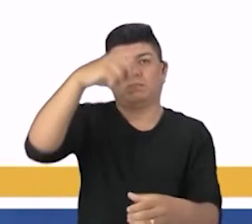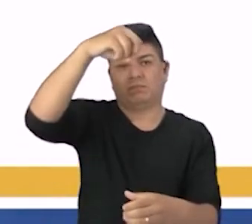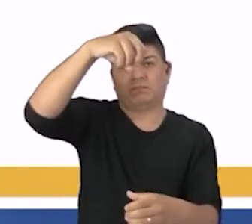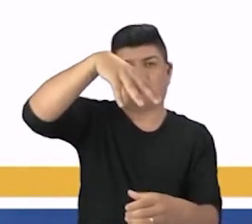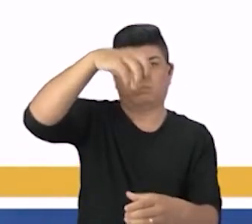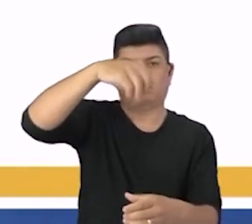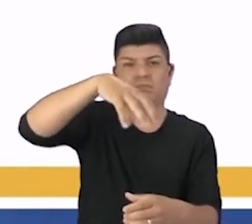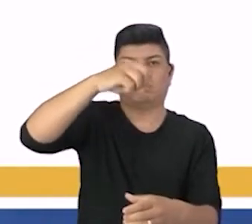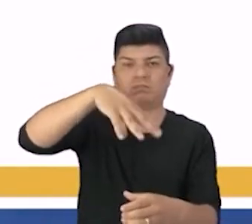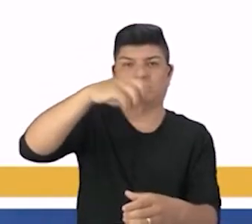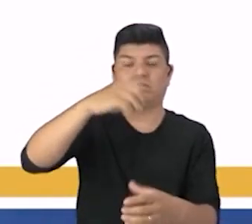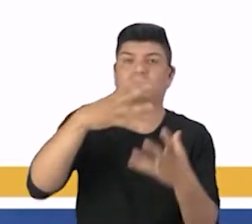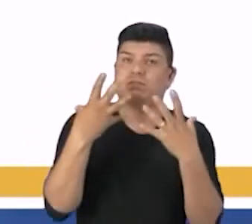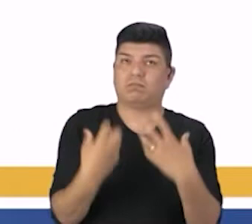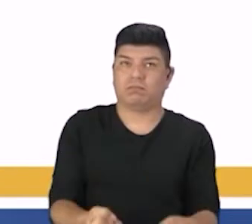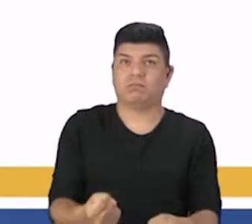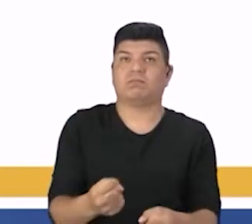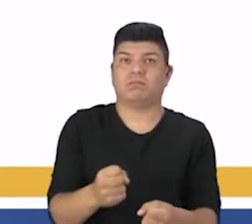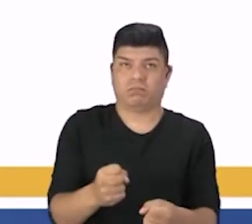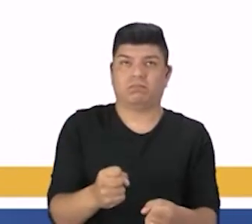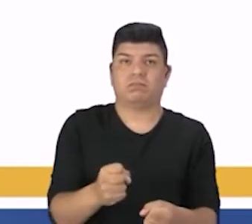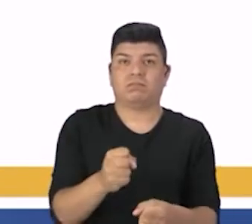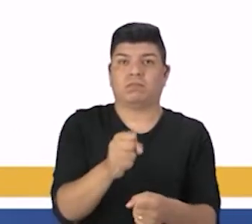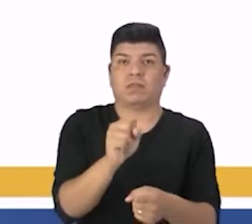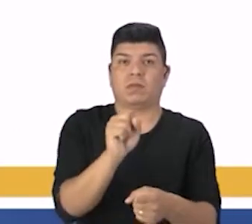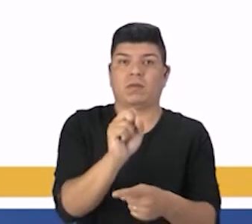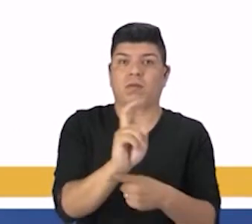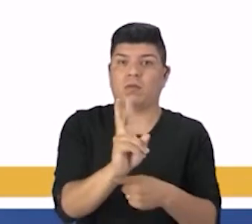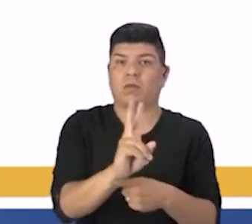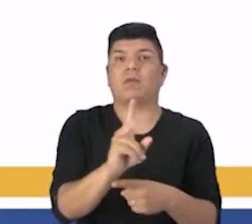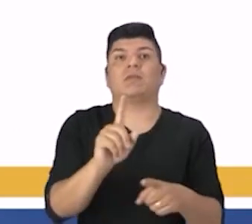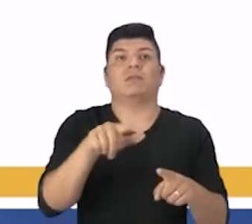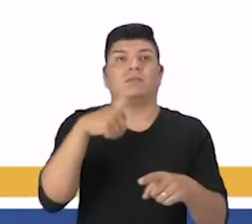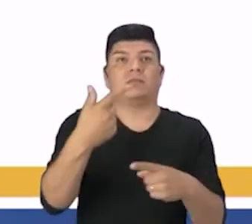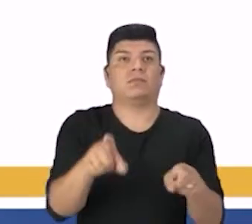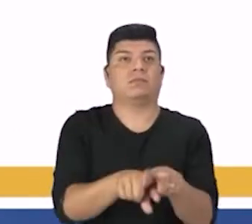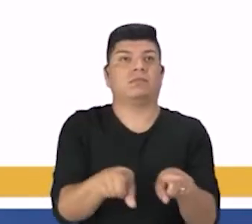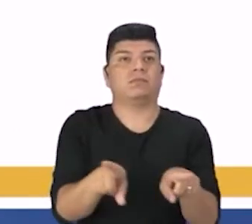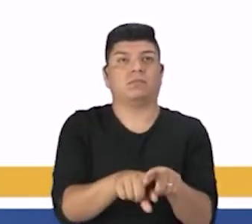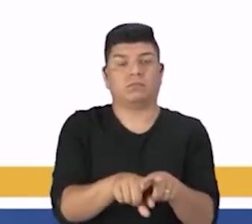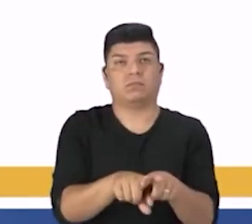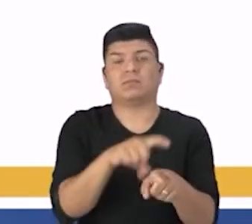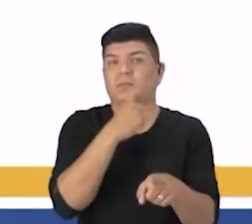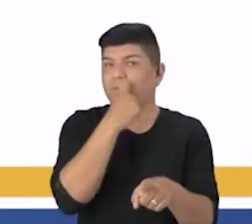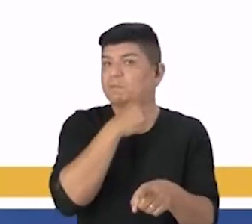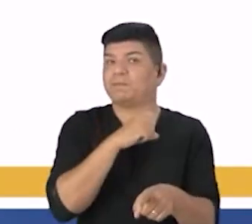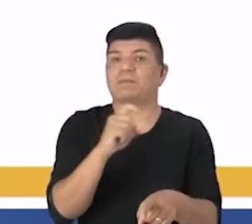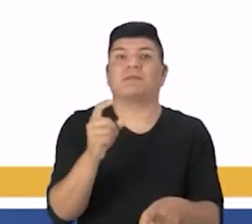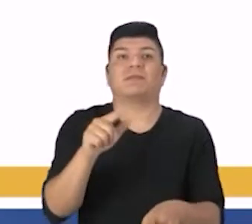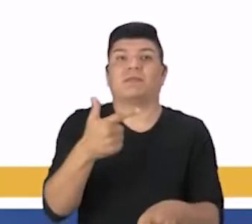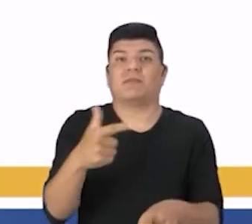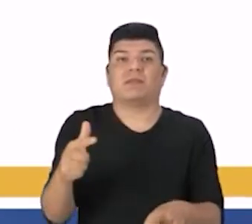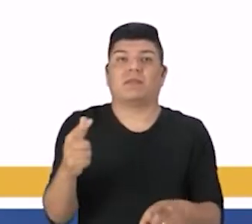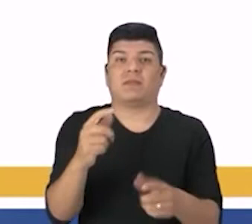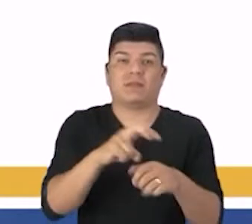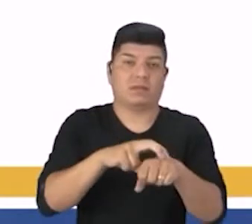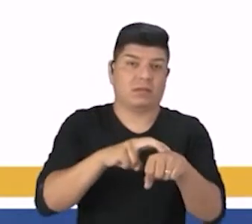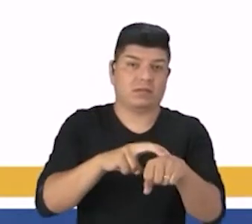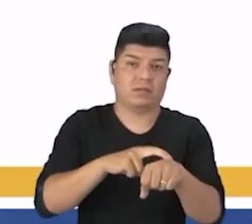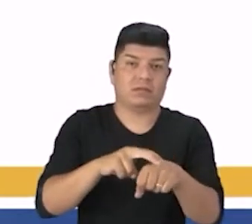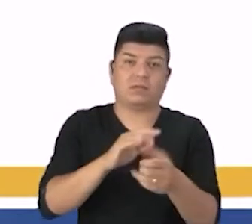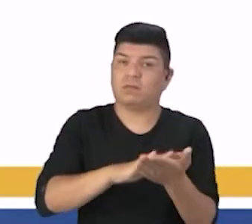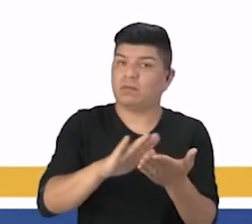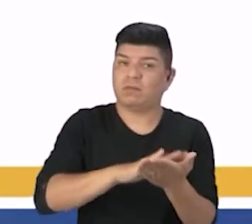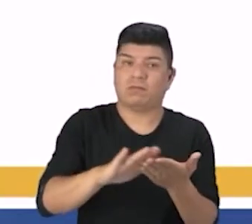de serem receber uma dosagem veneno e quanto que outras áreas que não tem área verde ela não